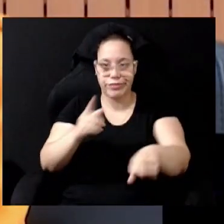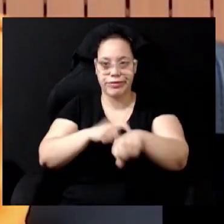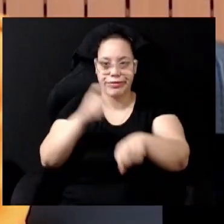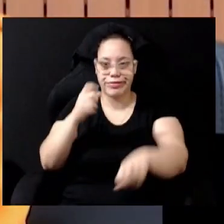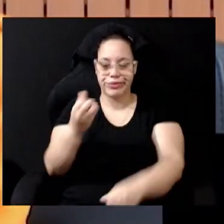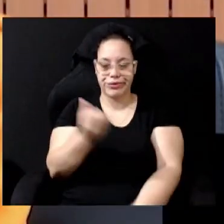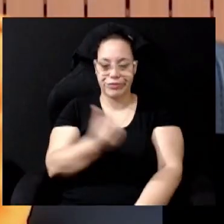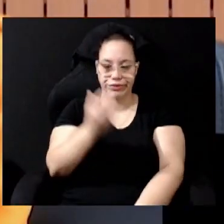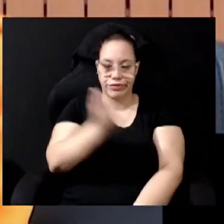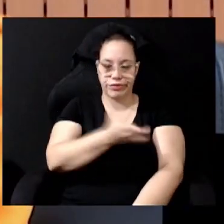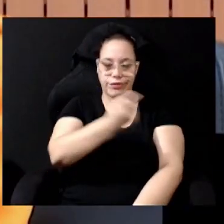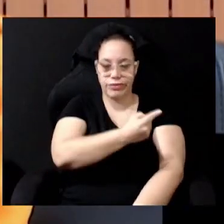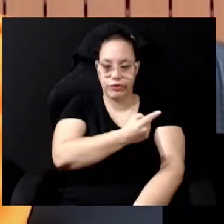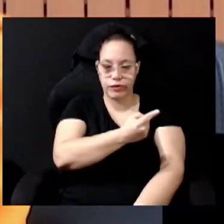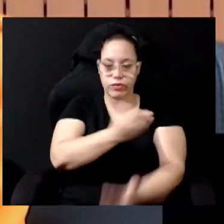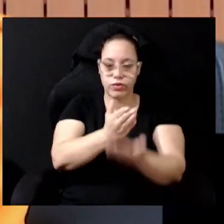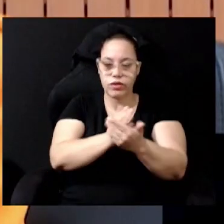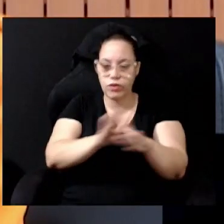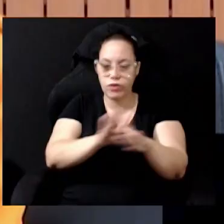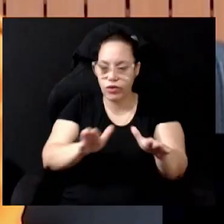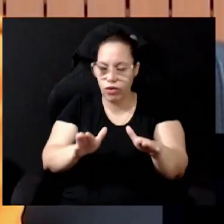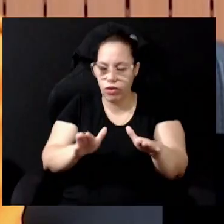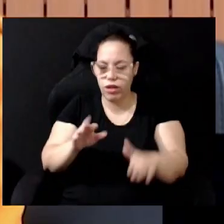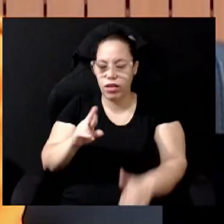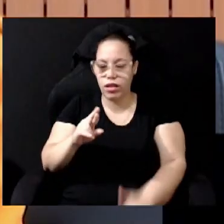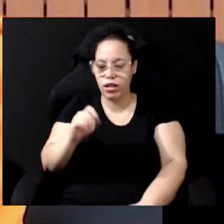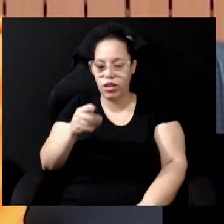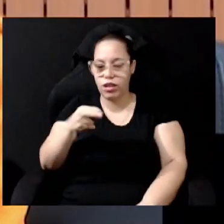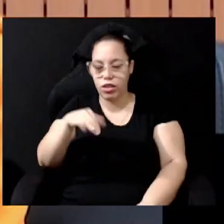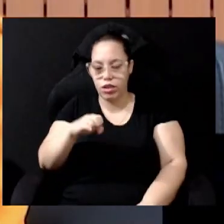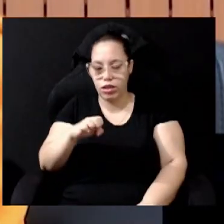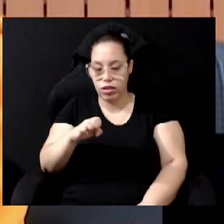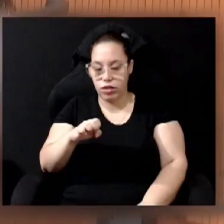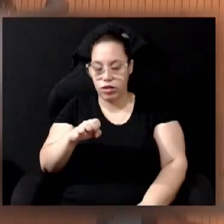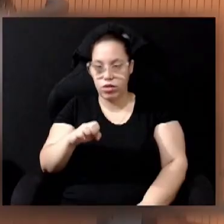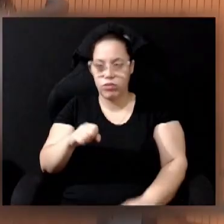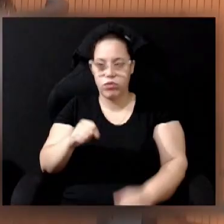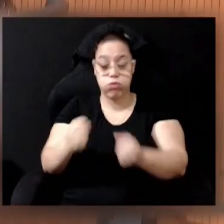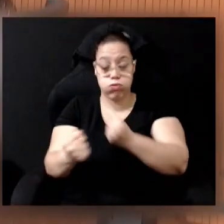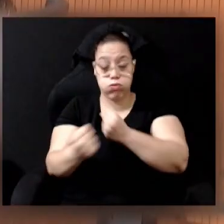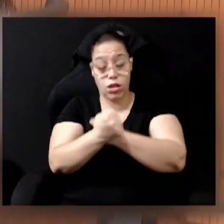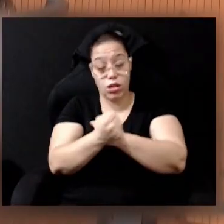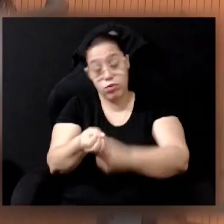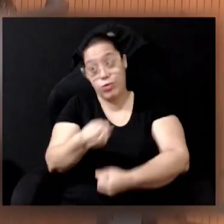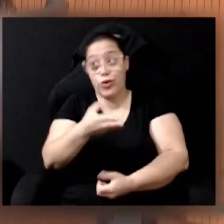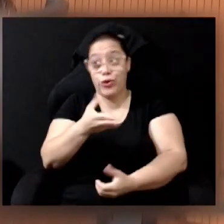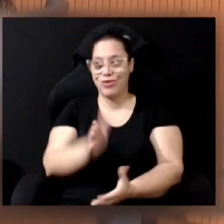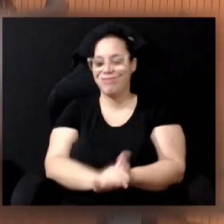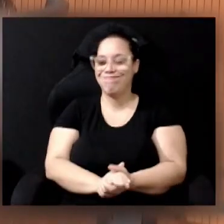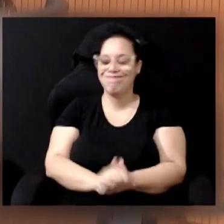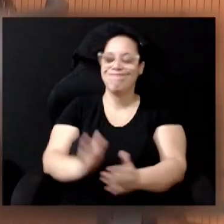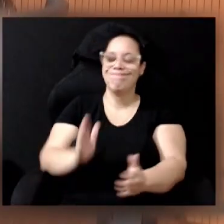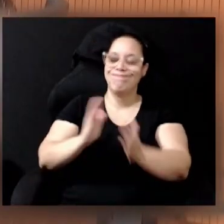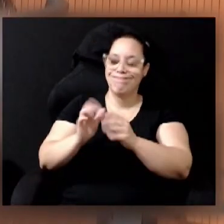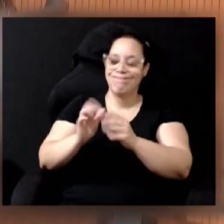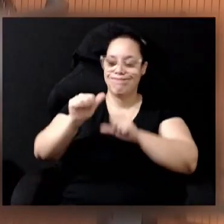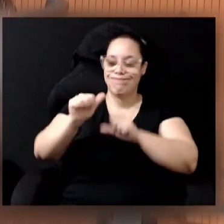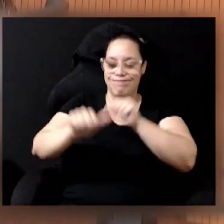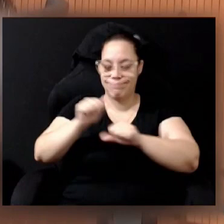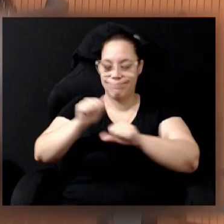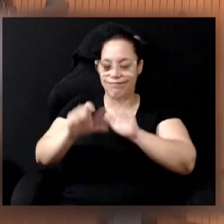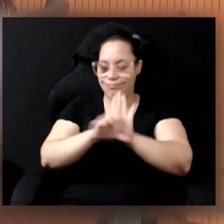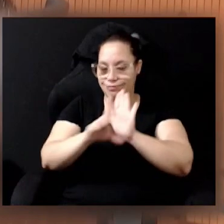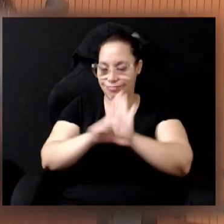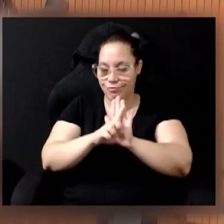gente está querendo acabar com esse regime e esse processo de escravização moderna. Né? Com o tempo, a mudança na legislação se